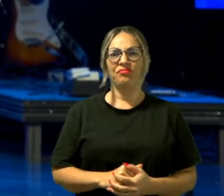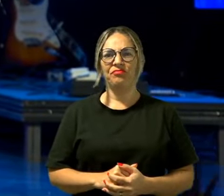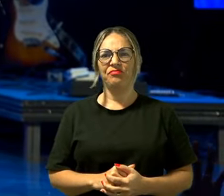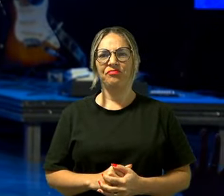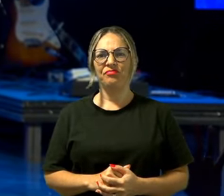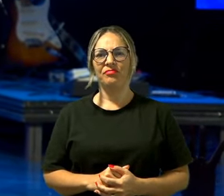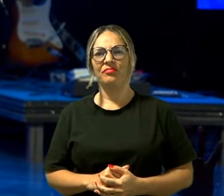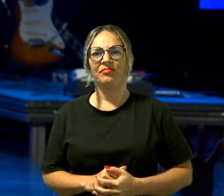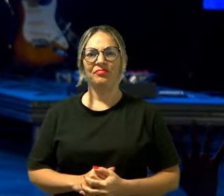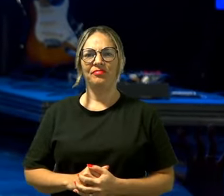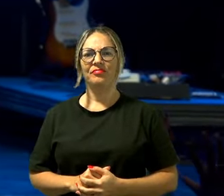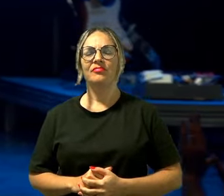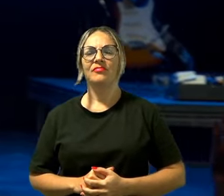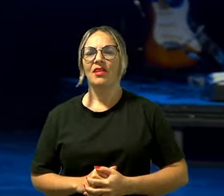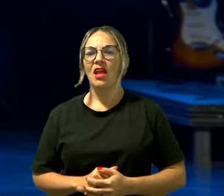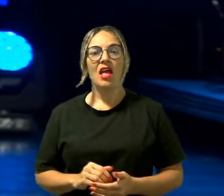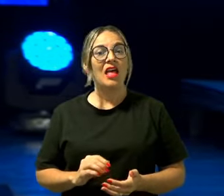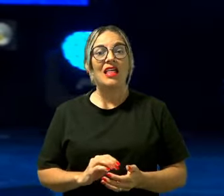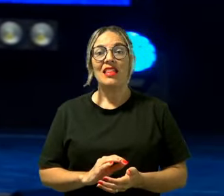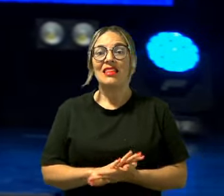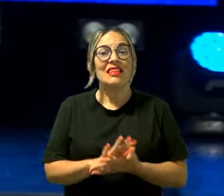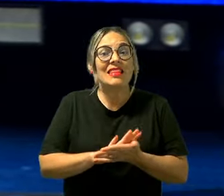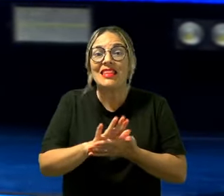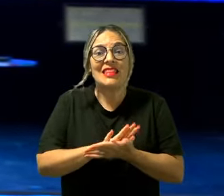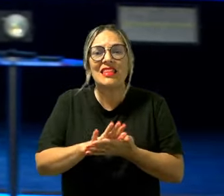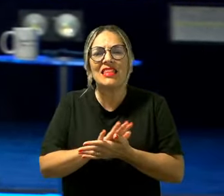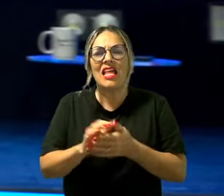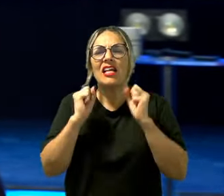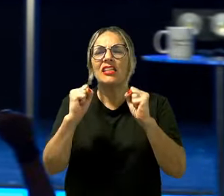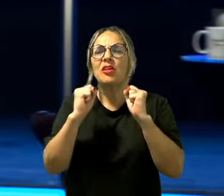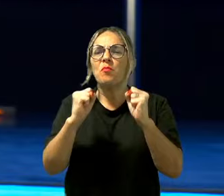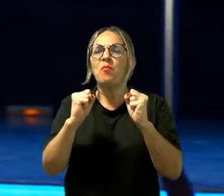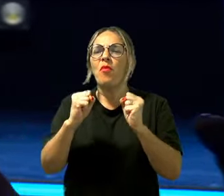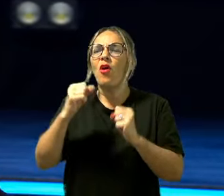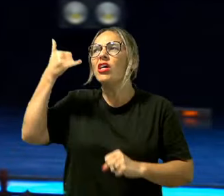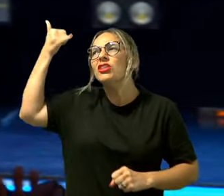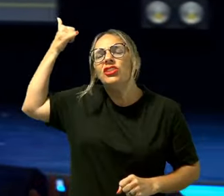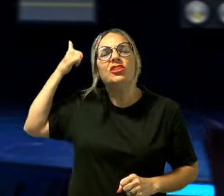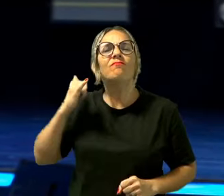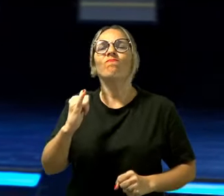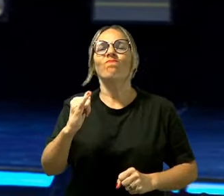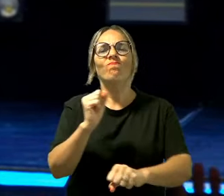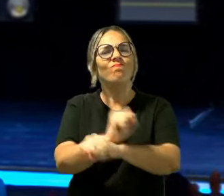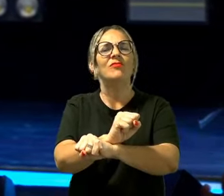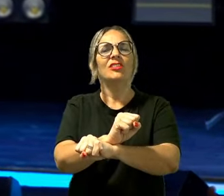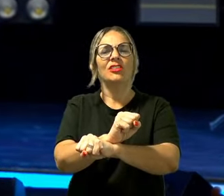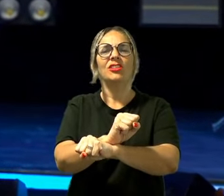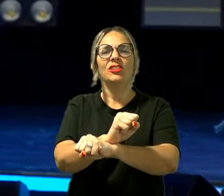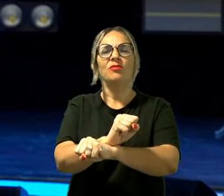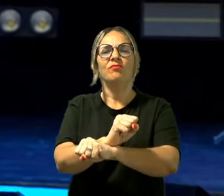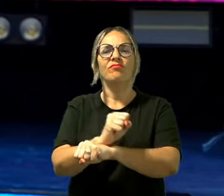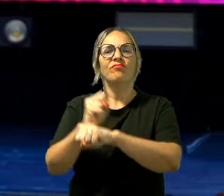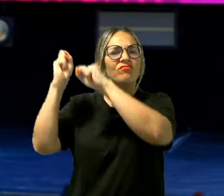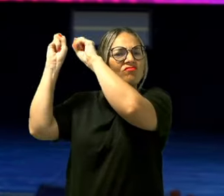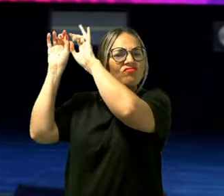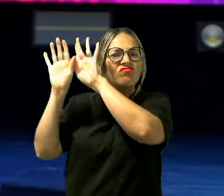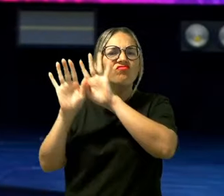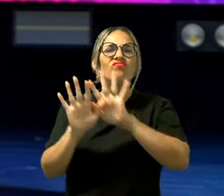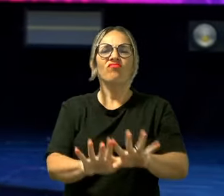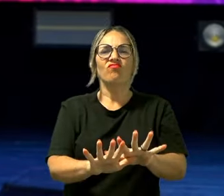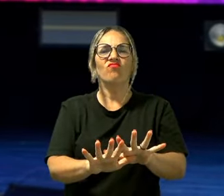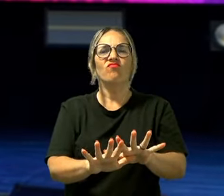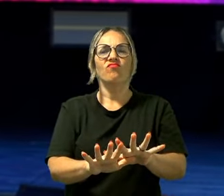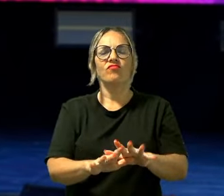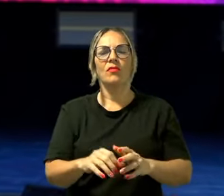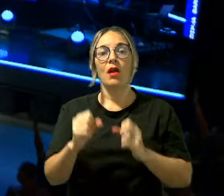pode dizer ainda não. Sobre cada palavra que foi liberada sobre você, sobre cada palavra que você ouviu de Deus,